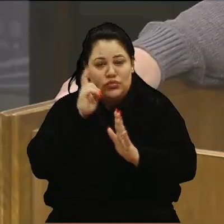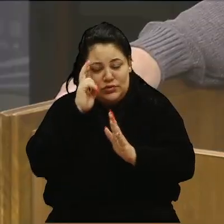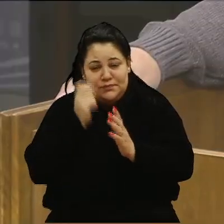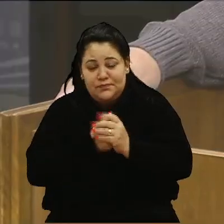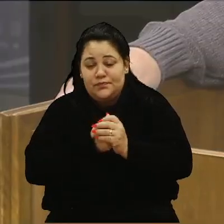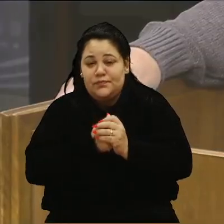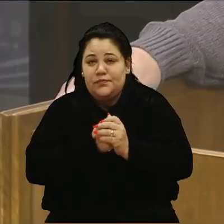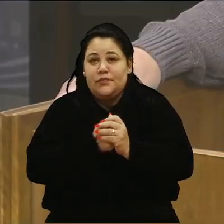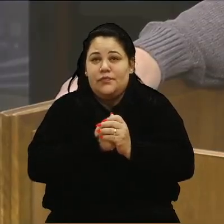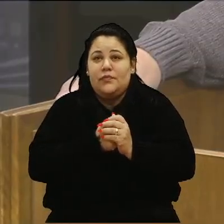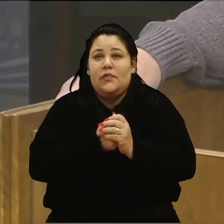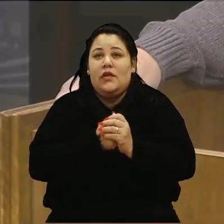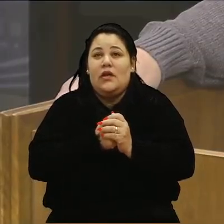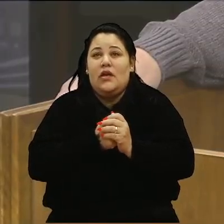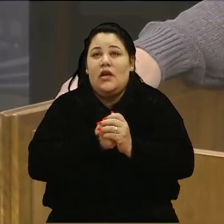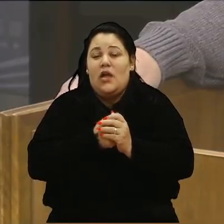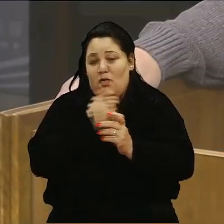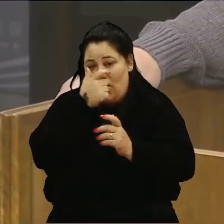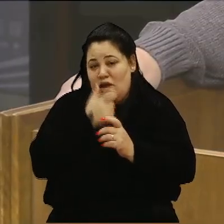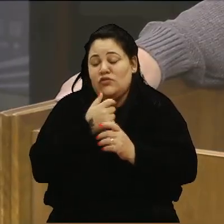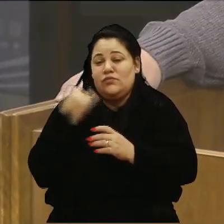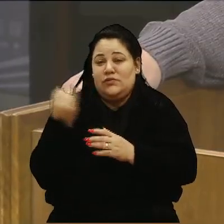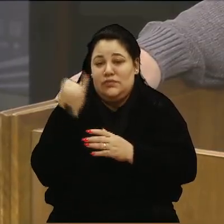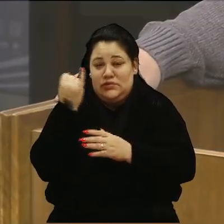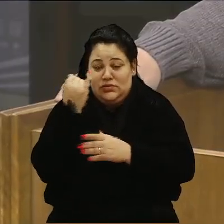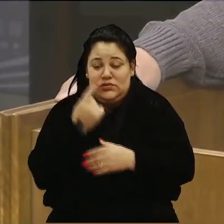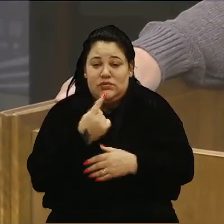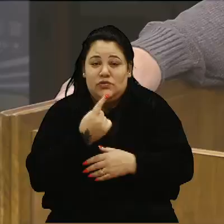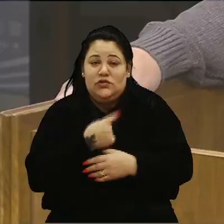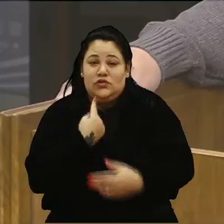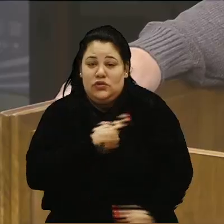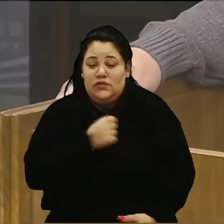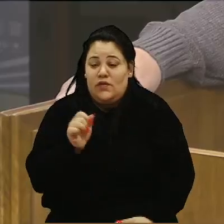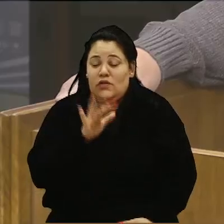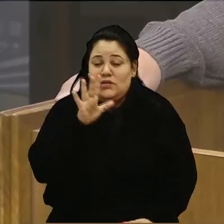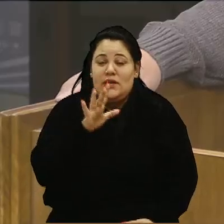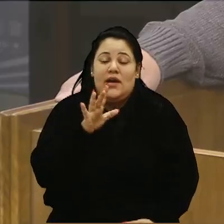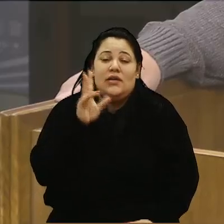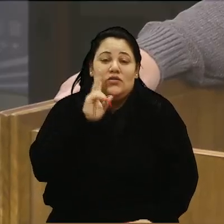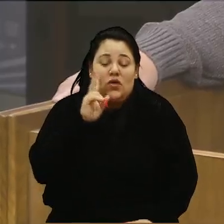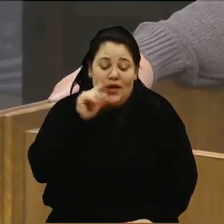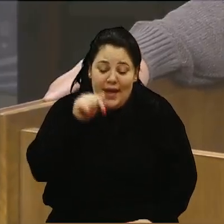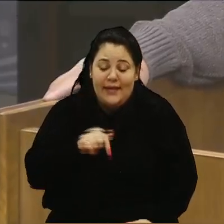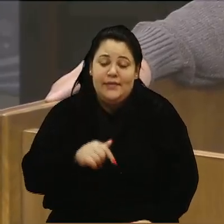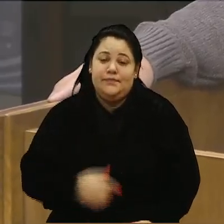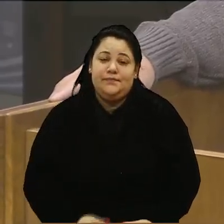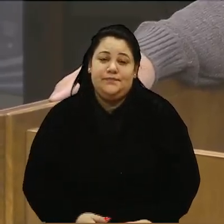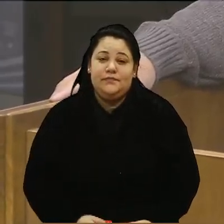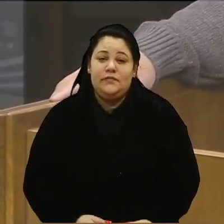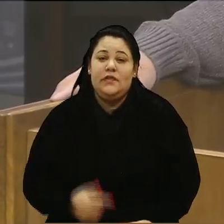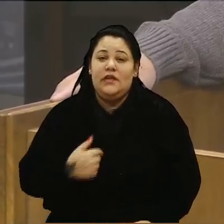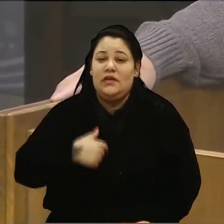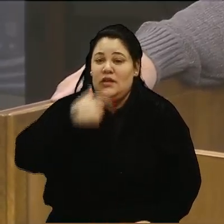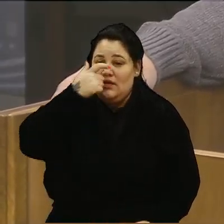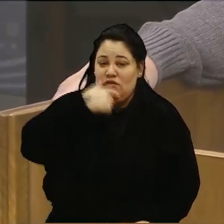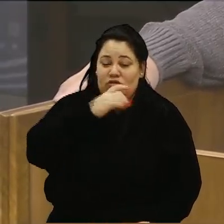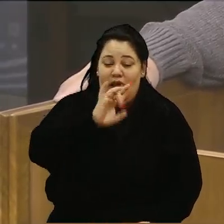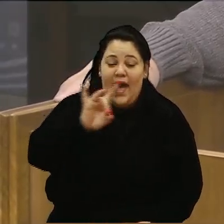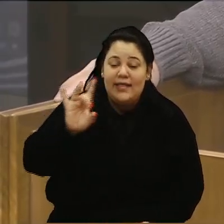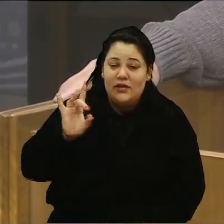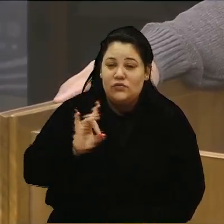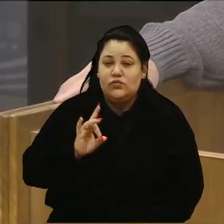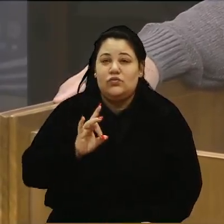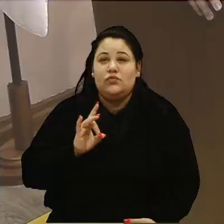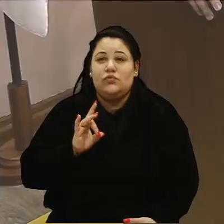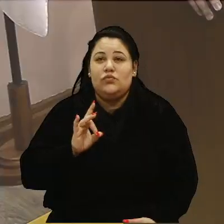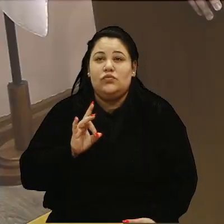não possam, mas eu acho que primeiro nós temos que valorizar a nossa história. E eu acho que qualquer um que verifica,